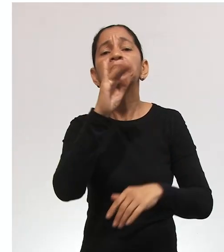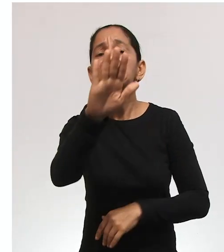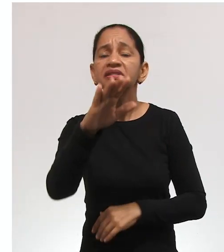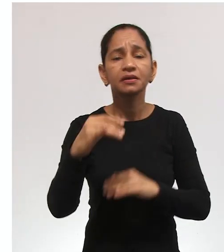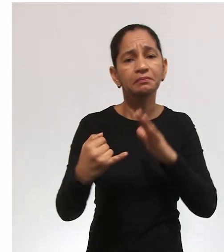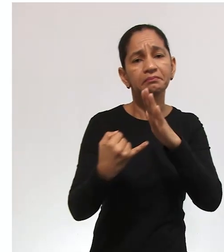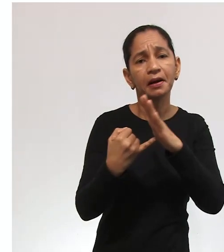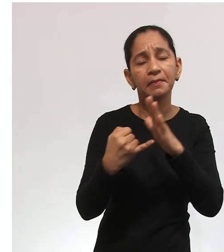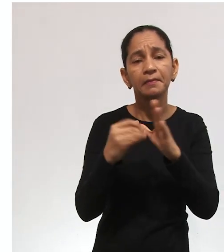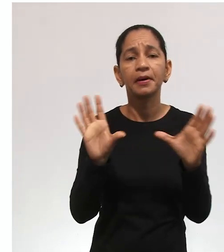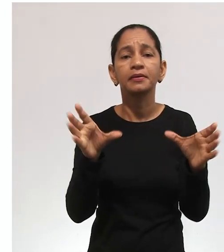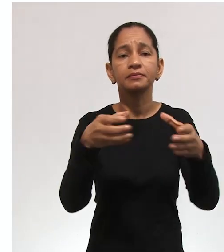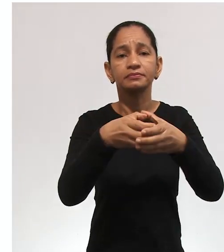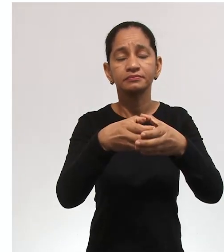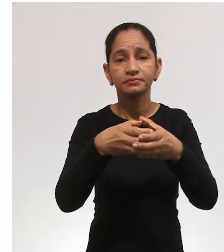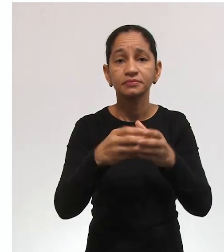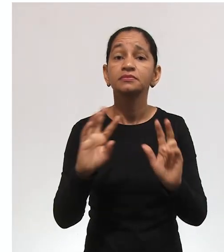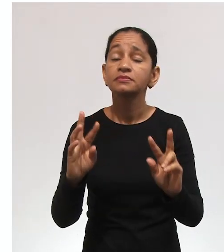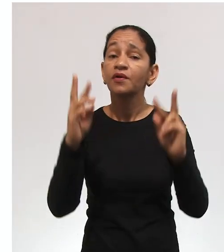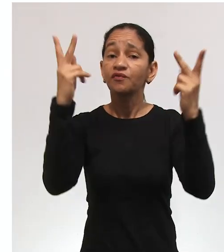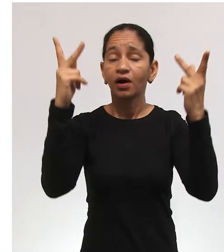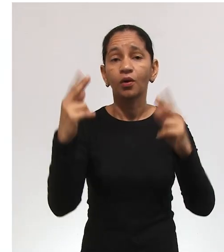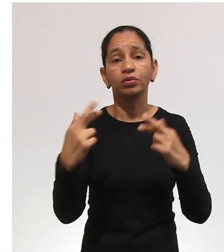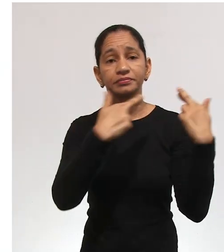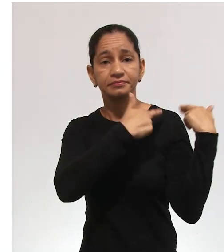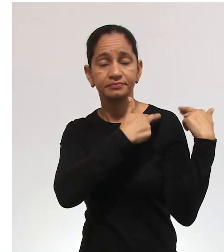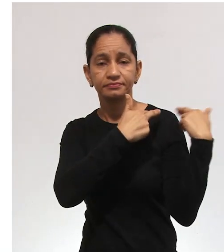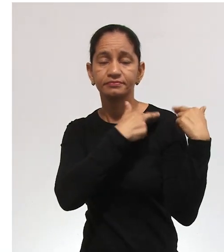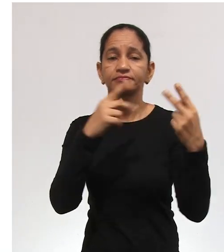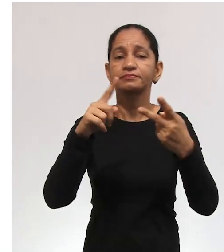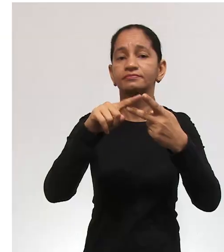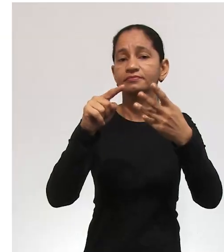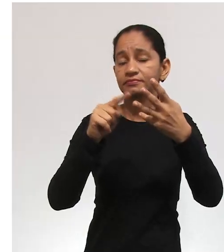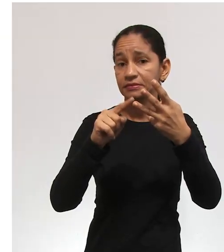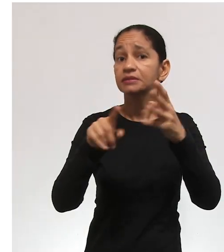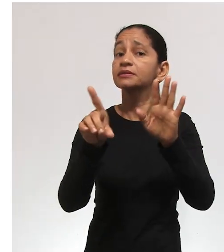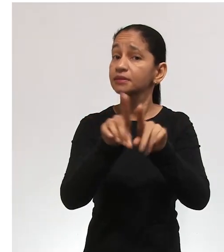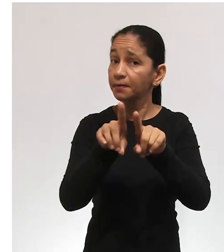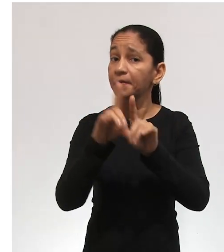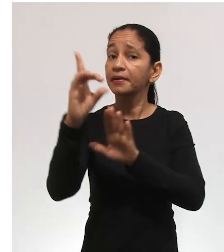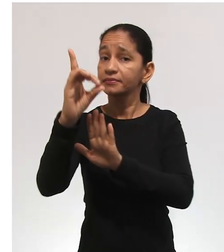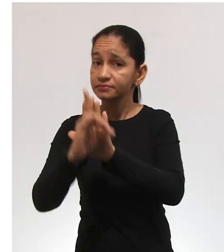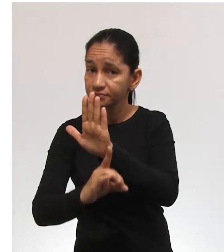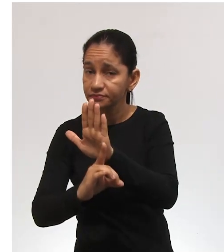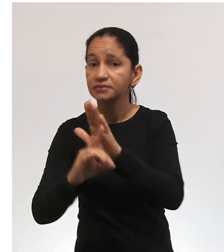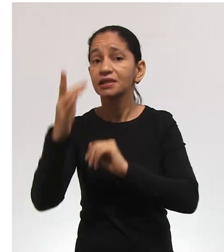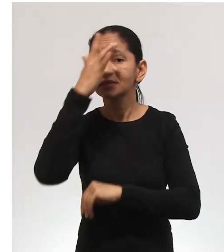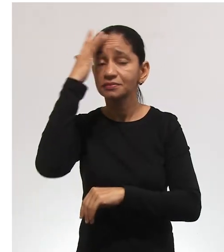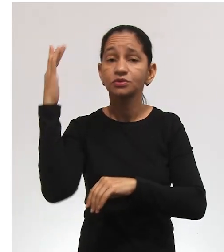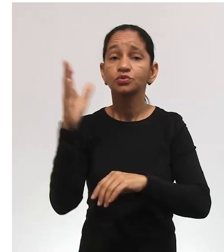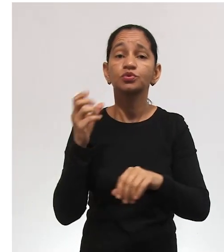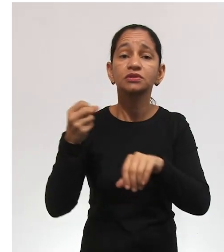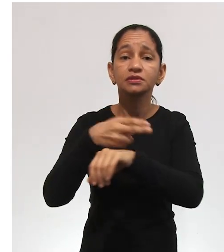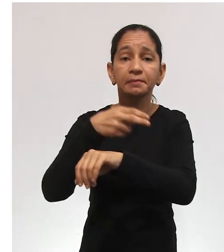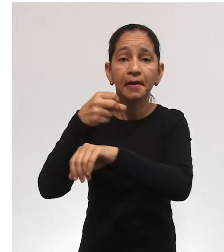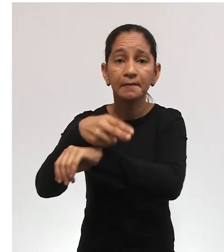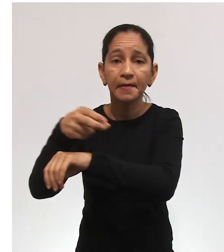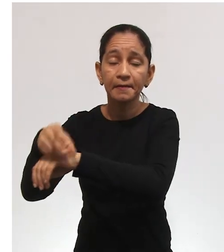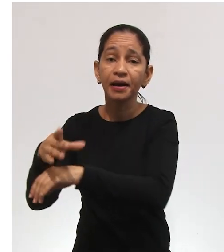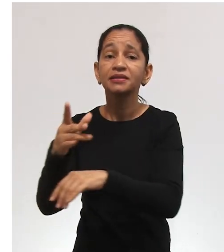institutos, valores, regras e princípios dirigidos aos trabalhadores subordinados